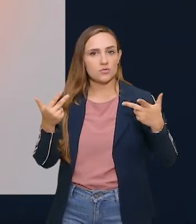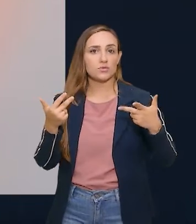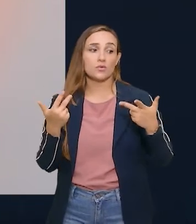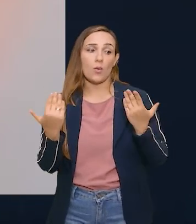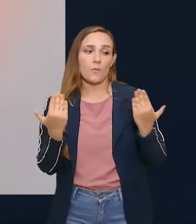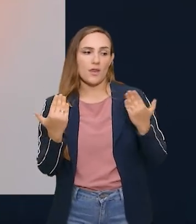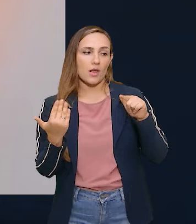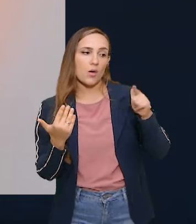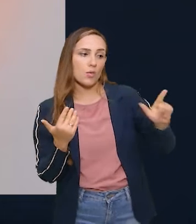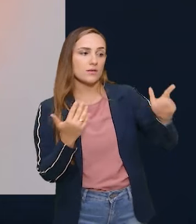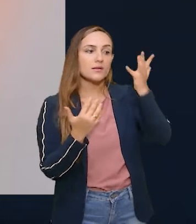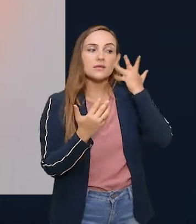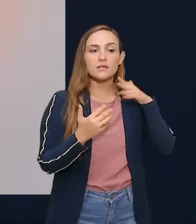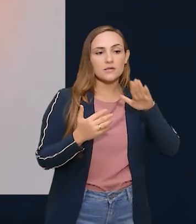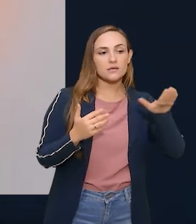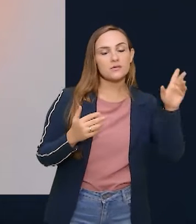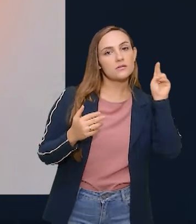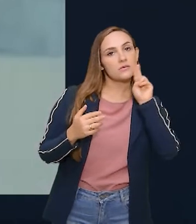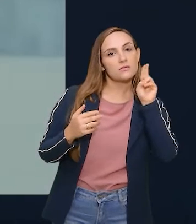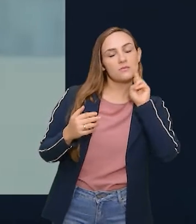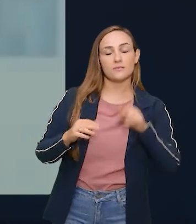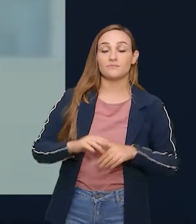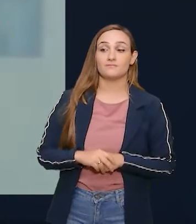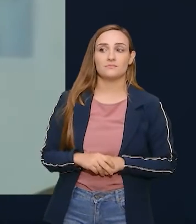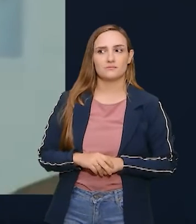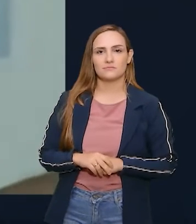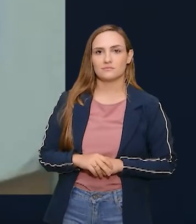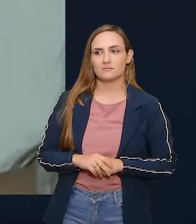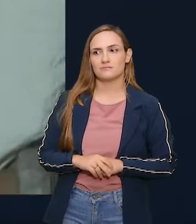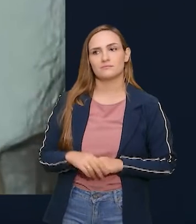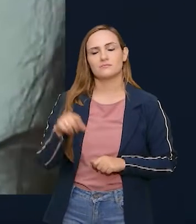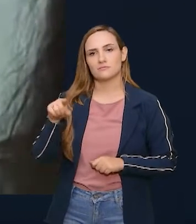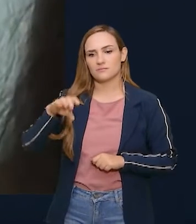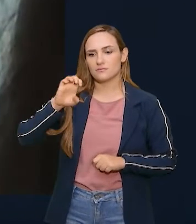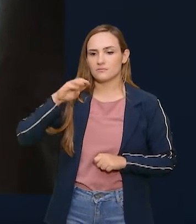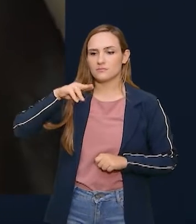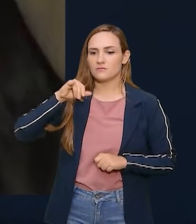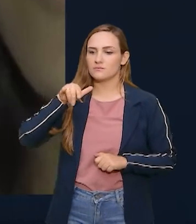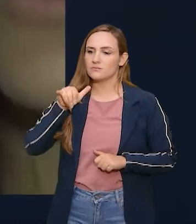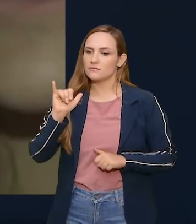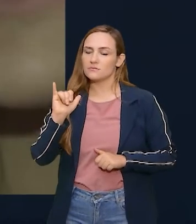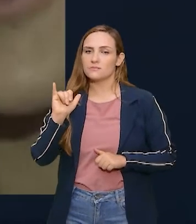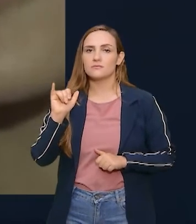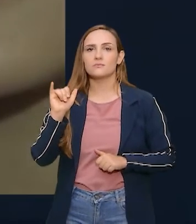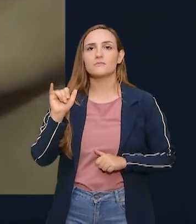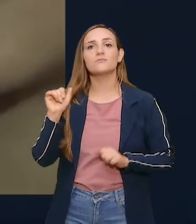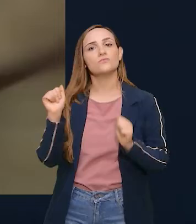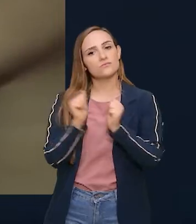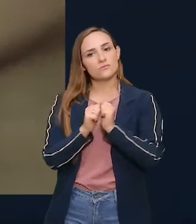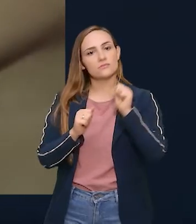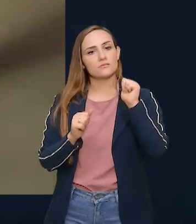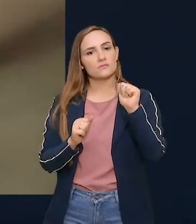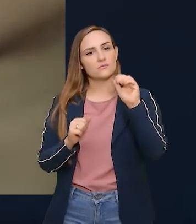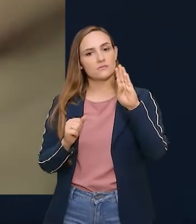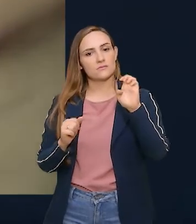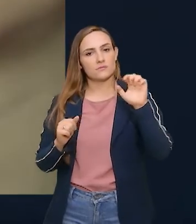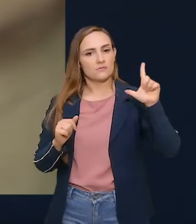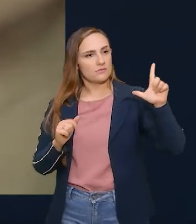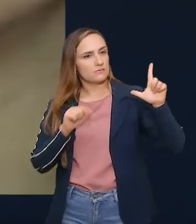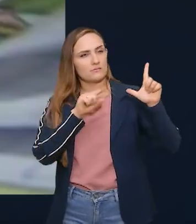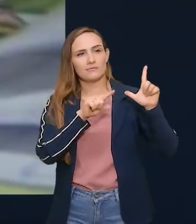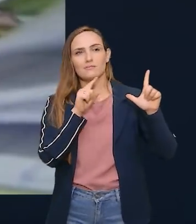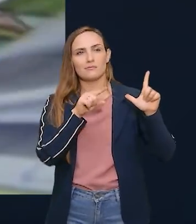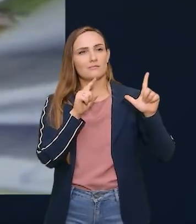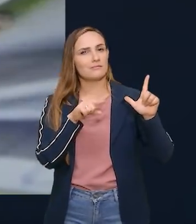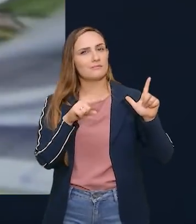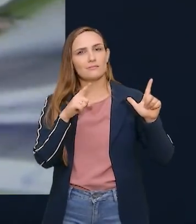coisas com as crianças normais. A menina não está sozinha. A Mel também tem altas habilidades. É capaz